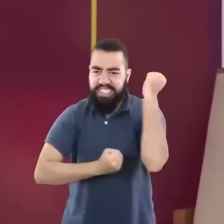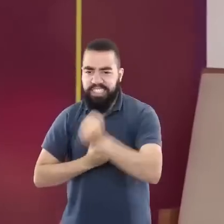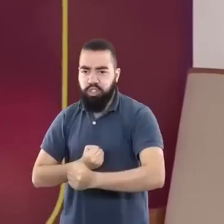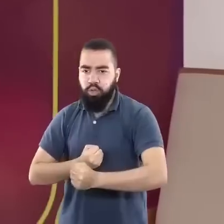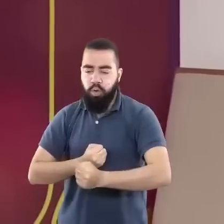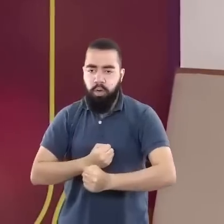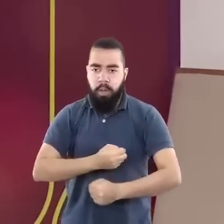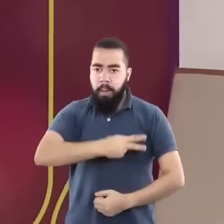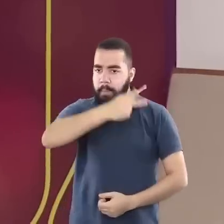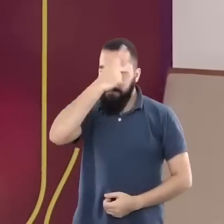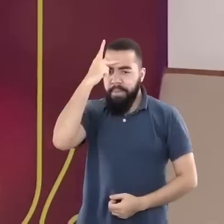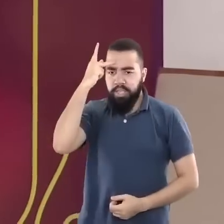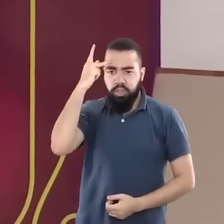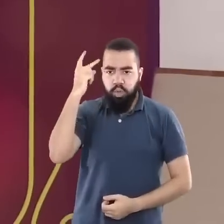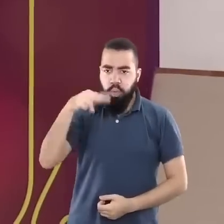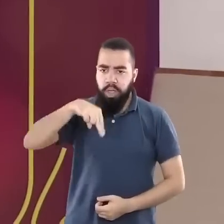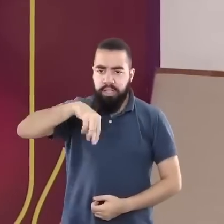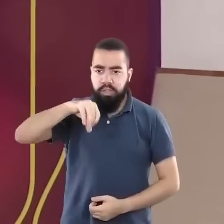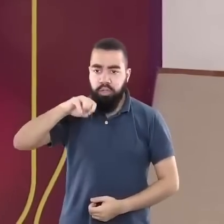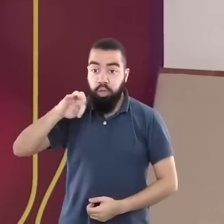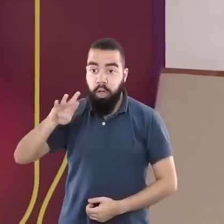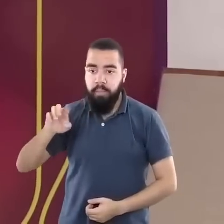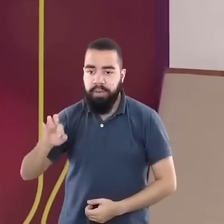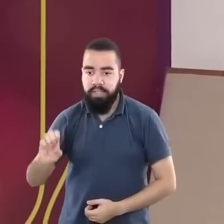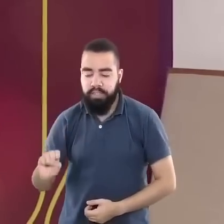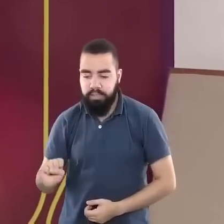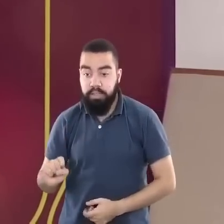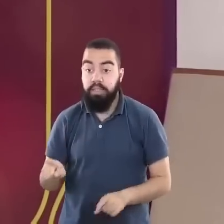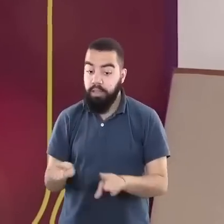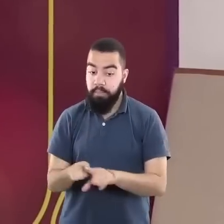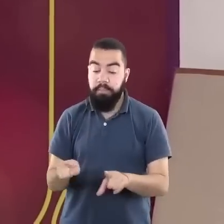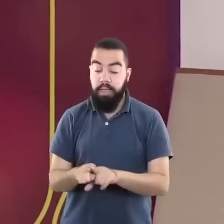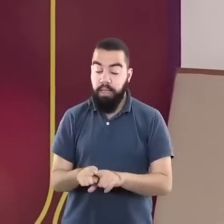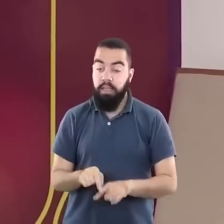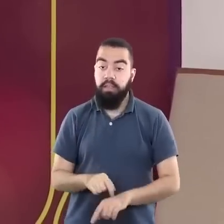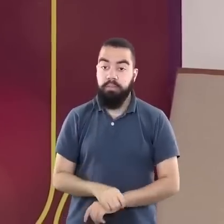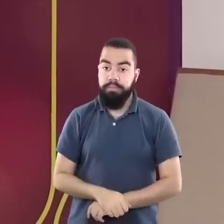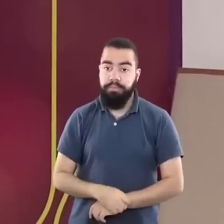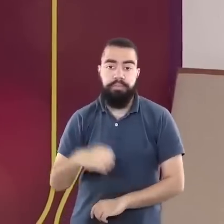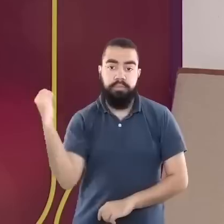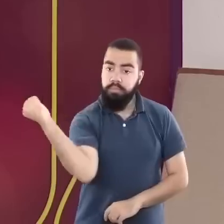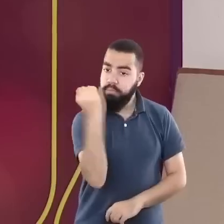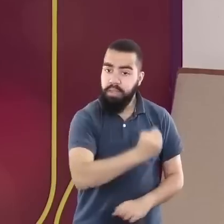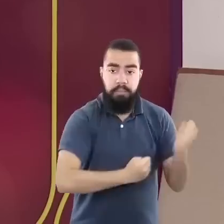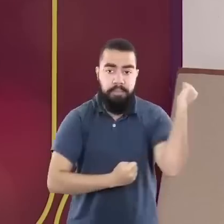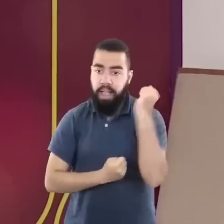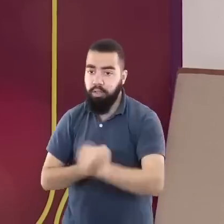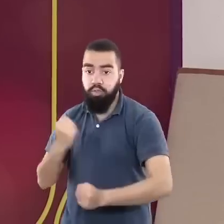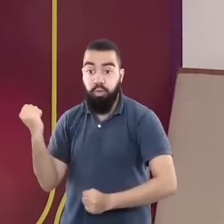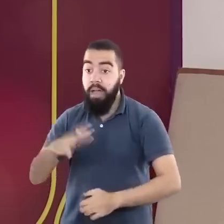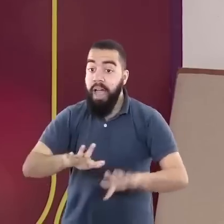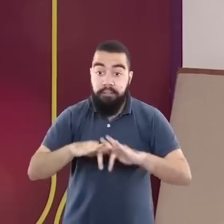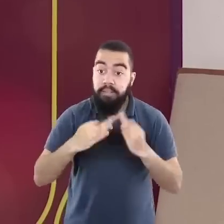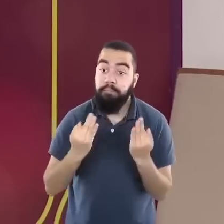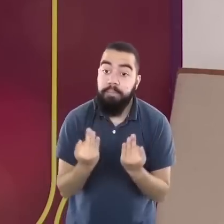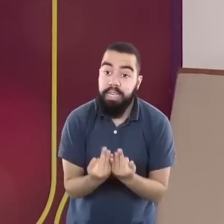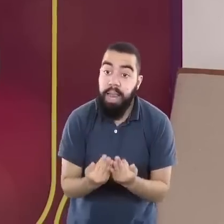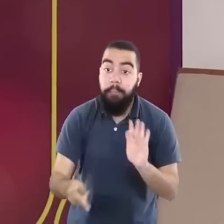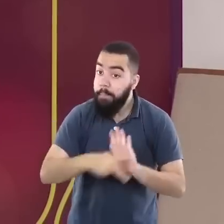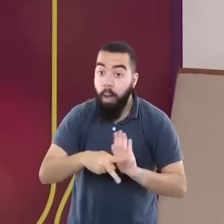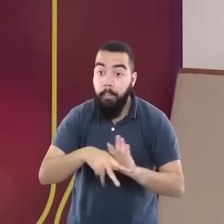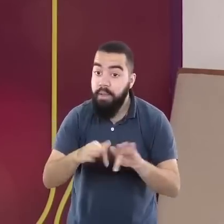parte da nobreza de Jerusalém que havia assassinado vários membros da sua própria família